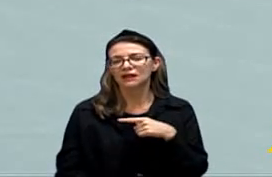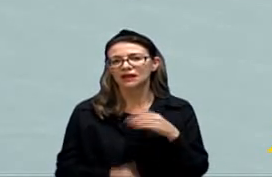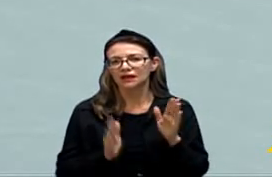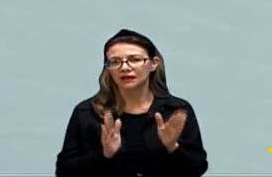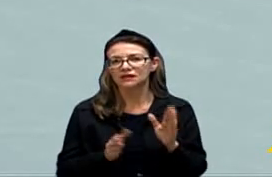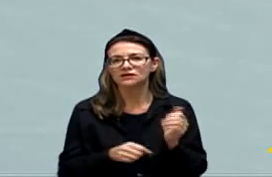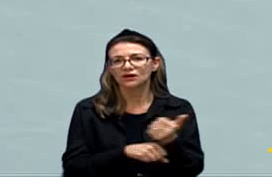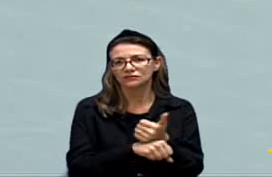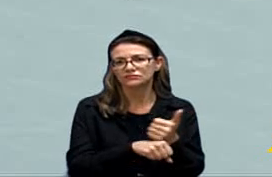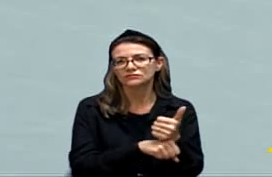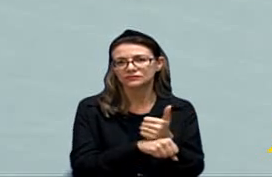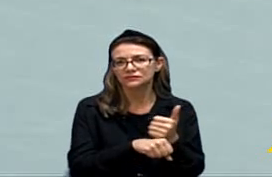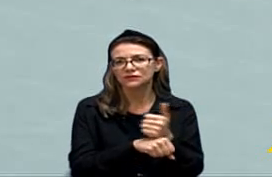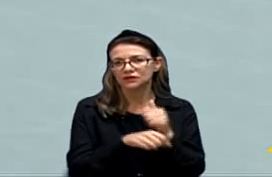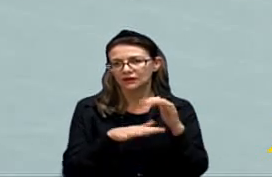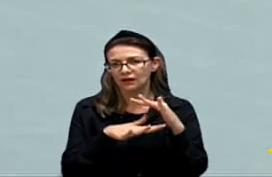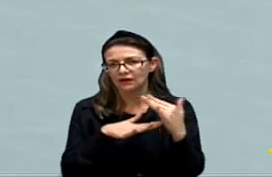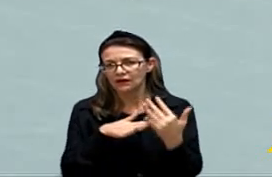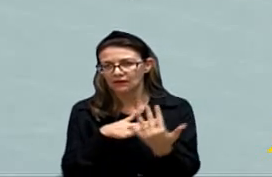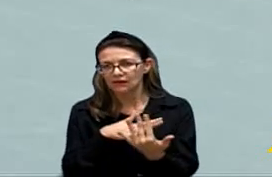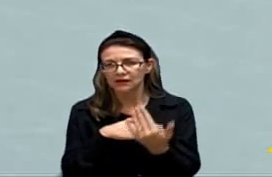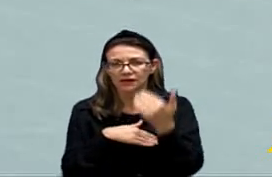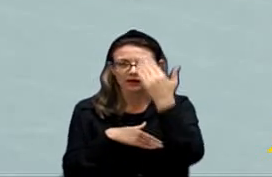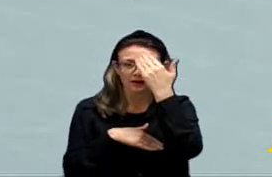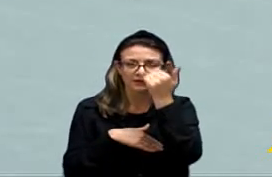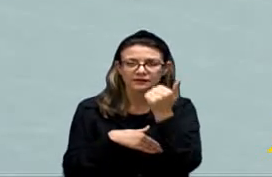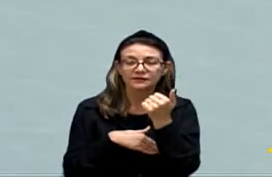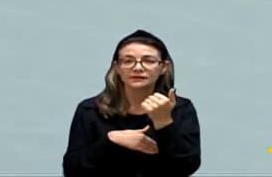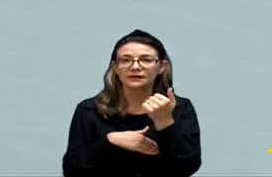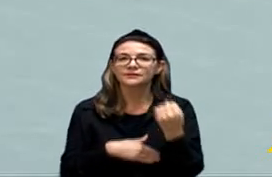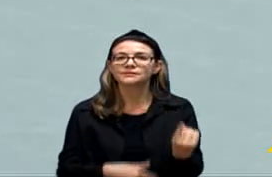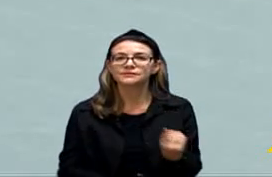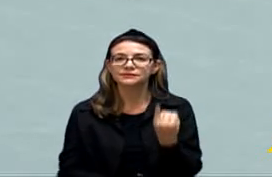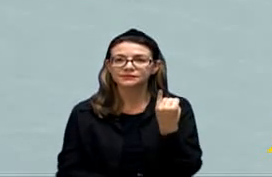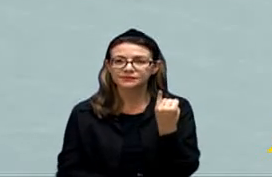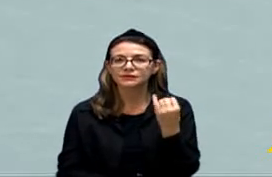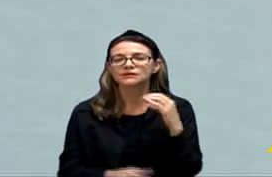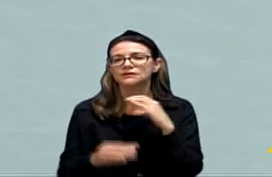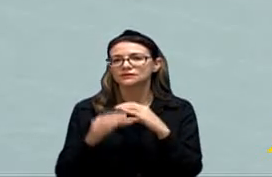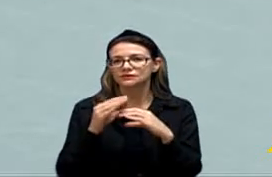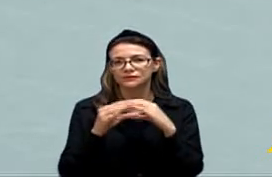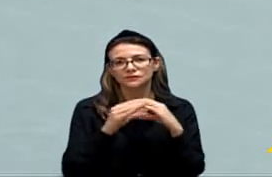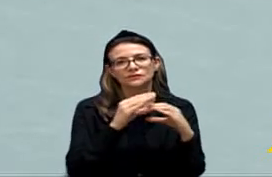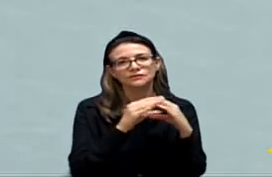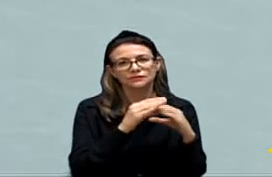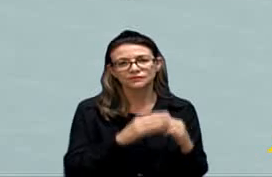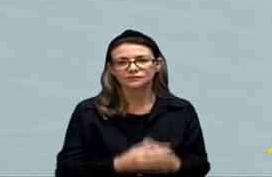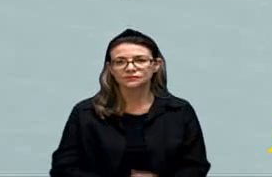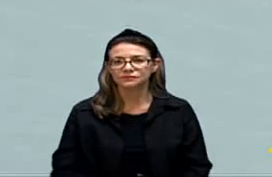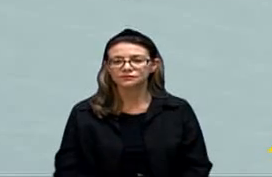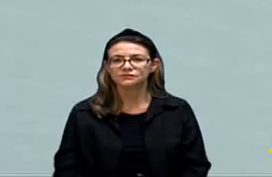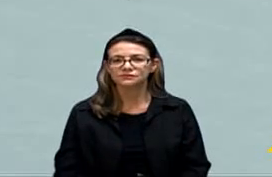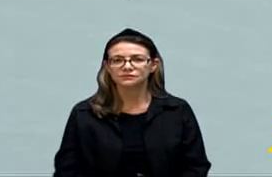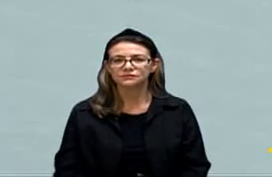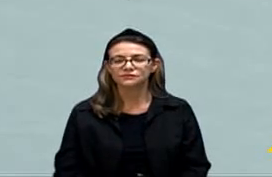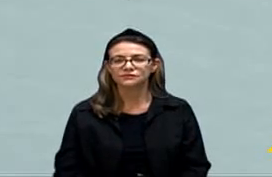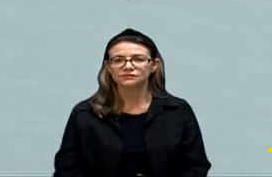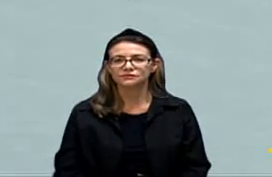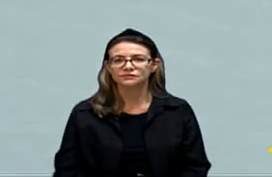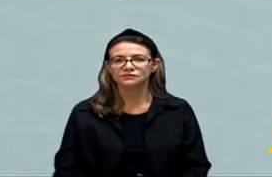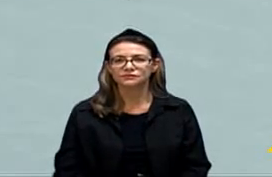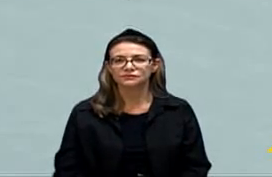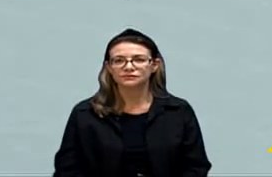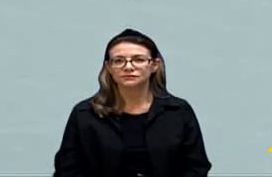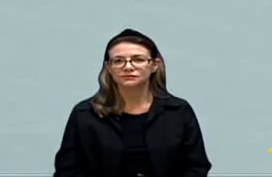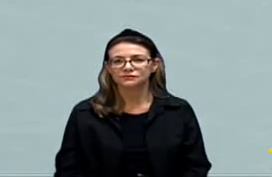sinais porque realmente é importante hoje com uma forma de comunicação às pessoas com com